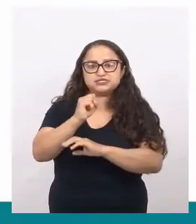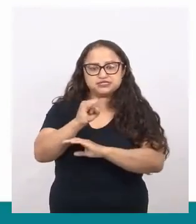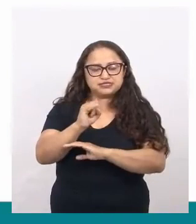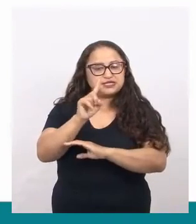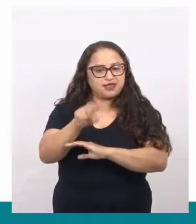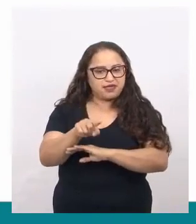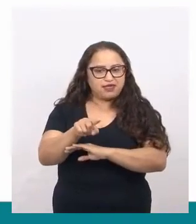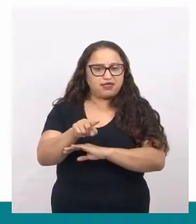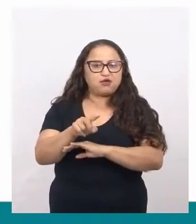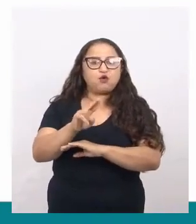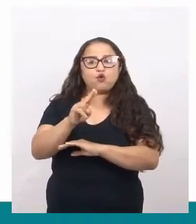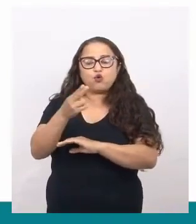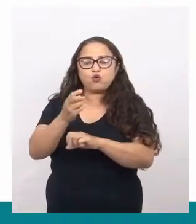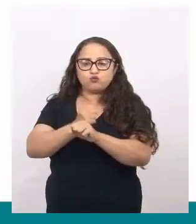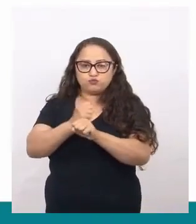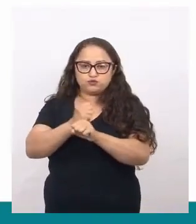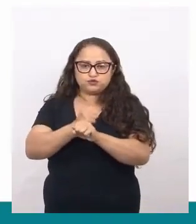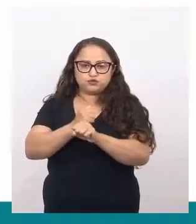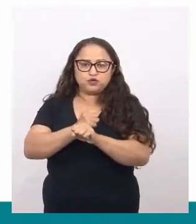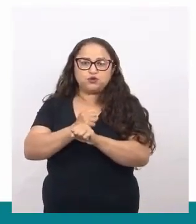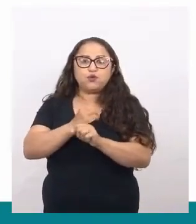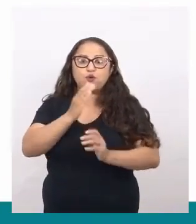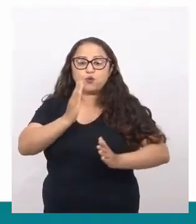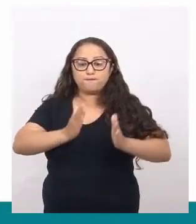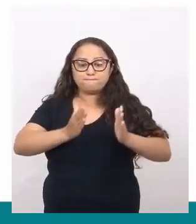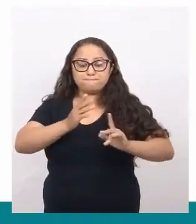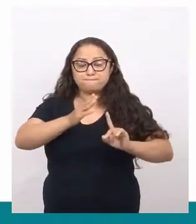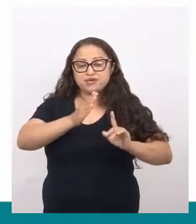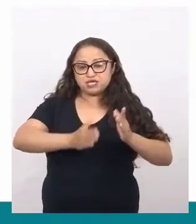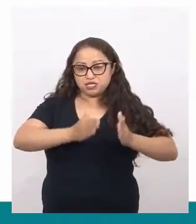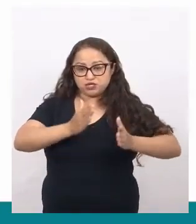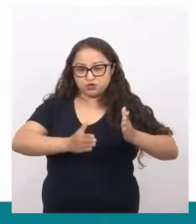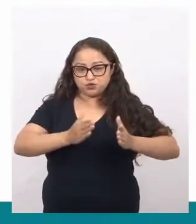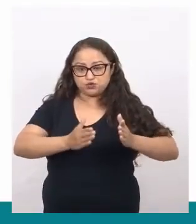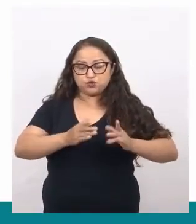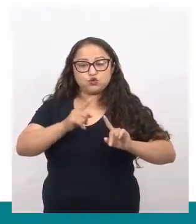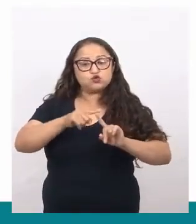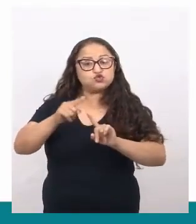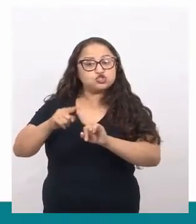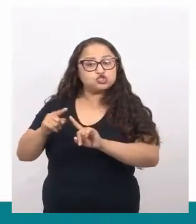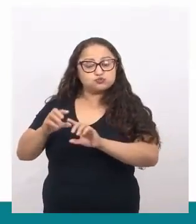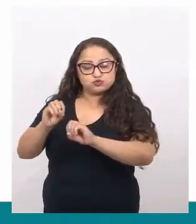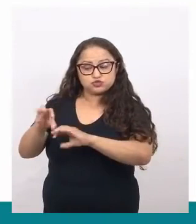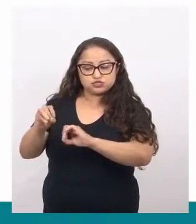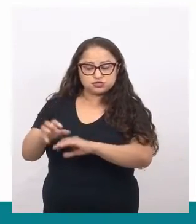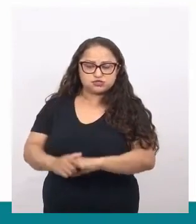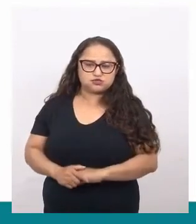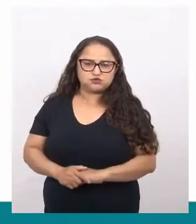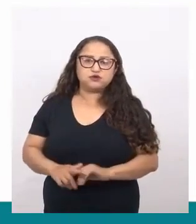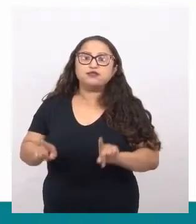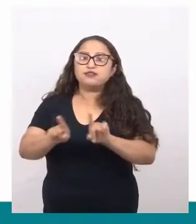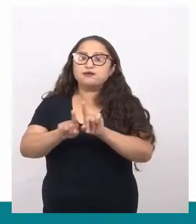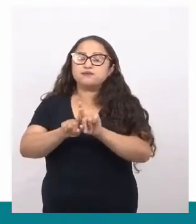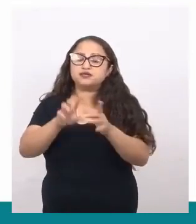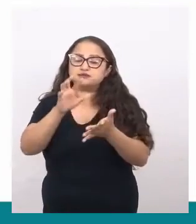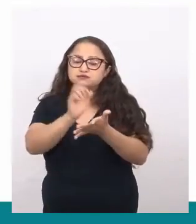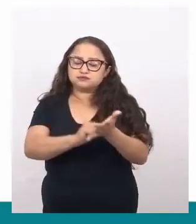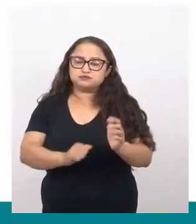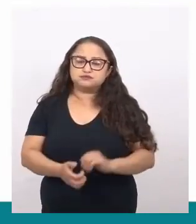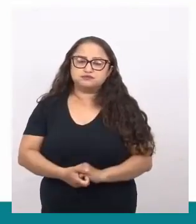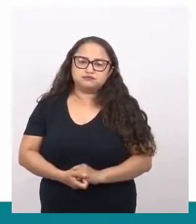ou se ela é anual, o turno que essa disciplina vai ser, o tipo de ensino e a descrição. Pode